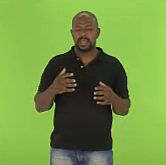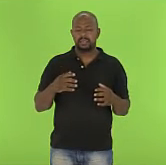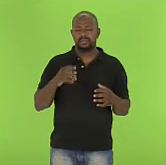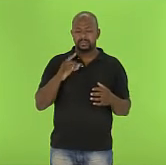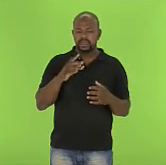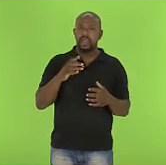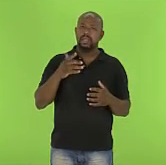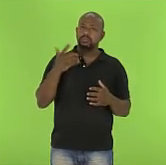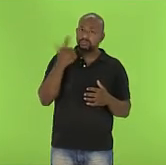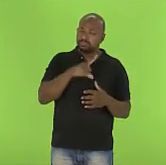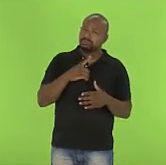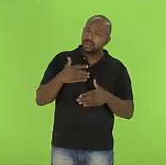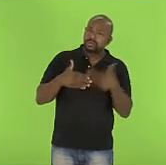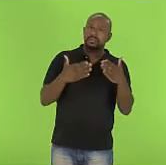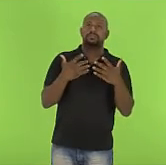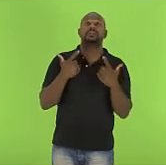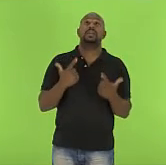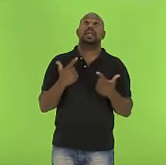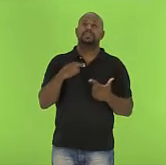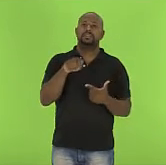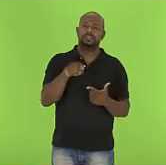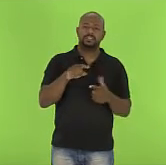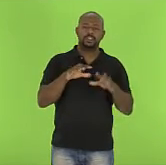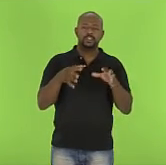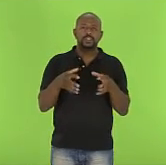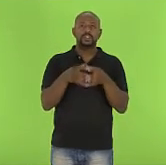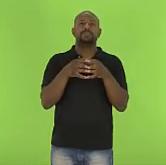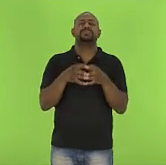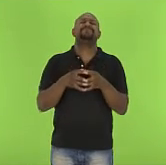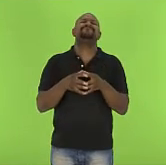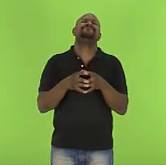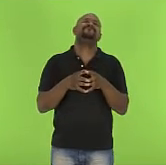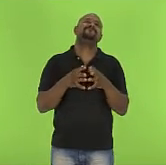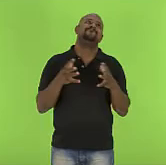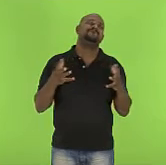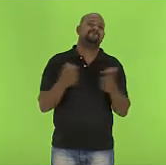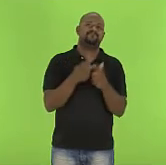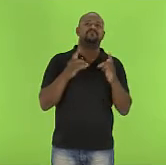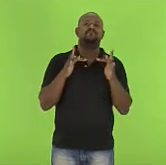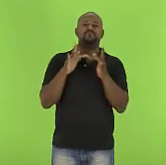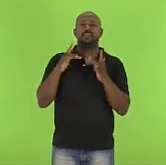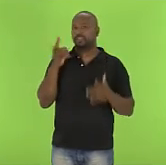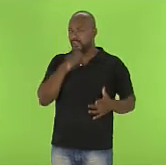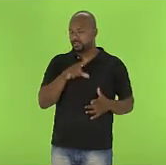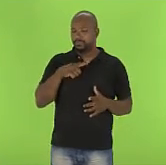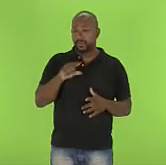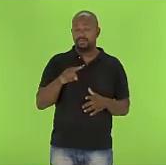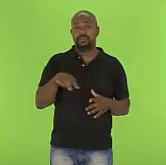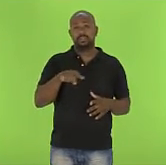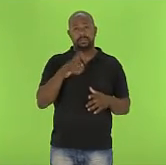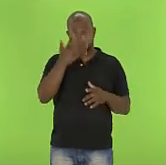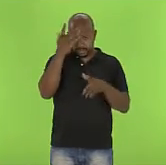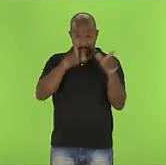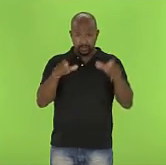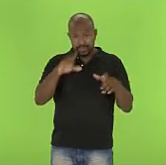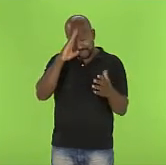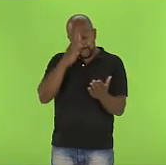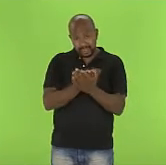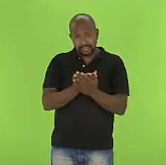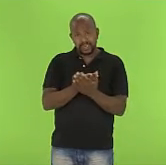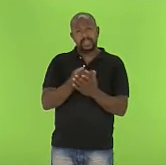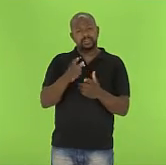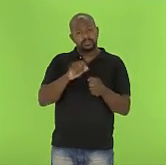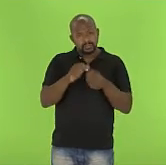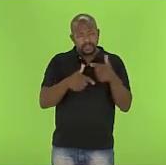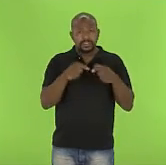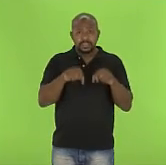né? E está acontecendo graças a esse time, a esse grande encontro que nós tivemos. E também das pessoas acreditarem